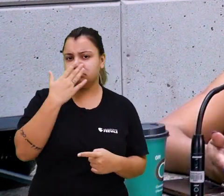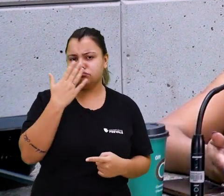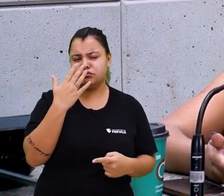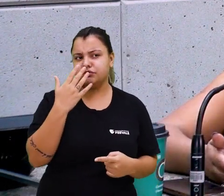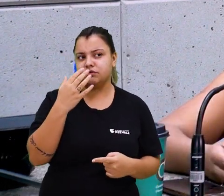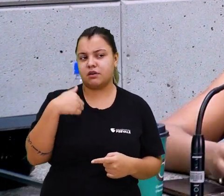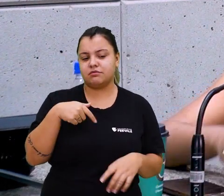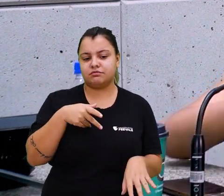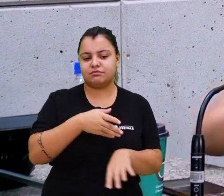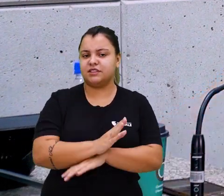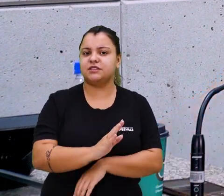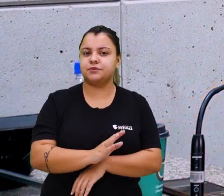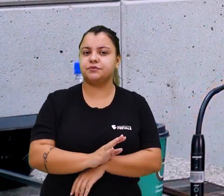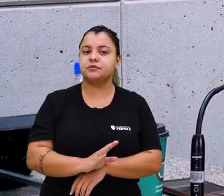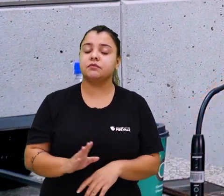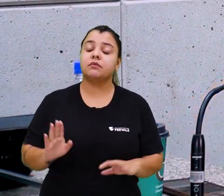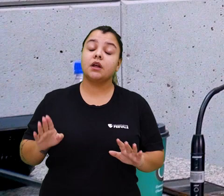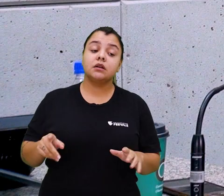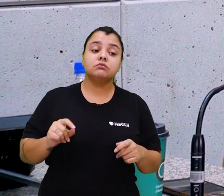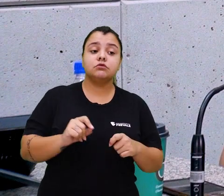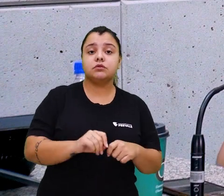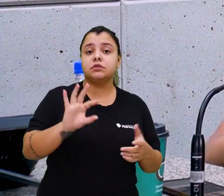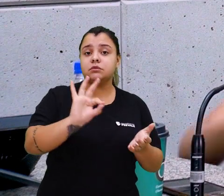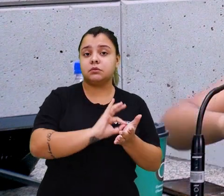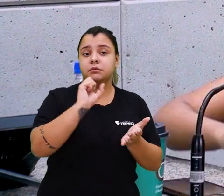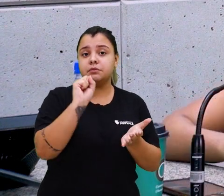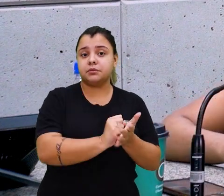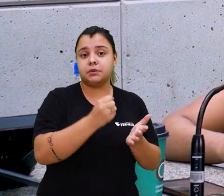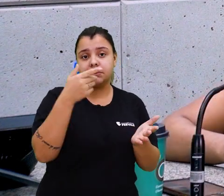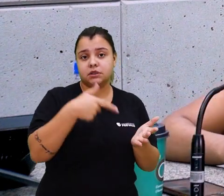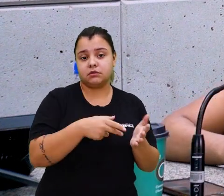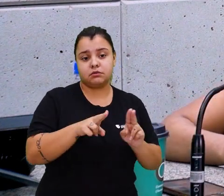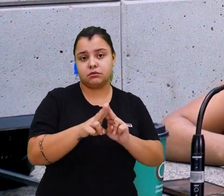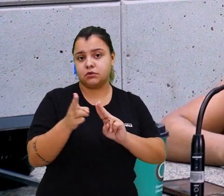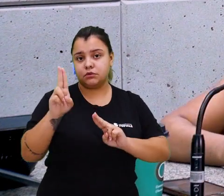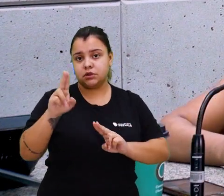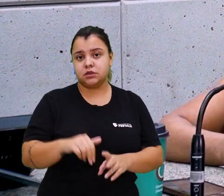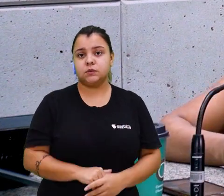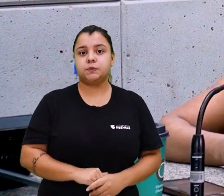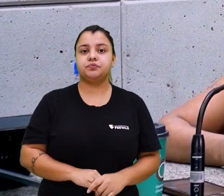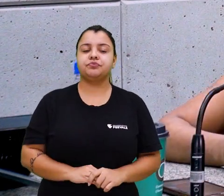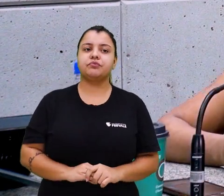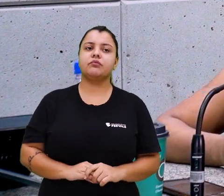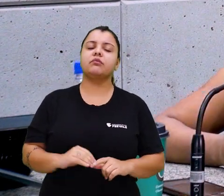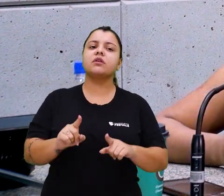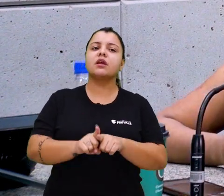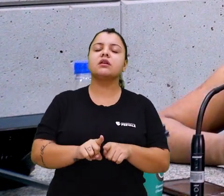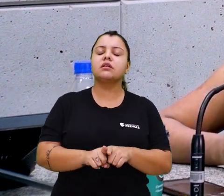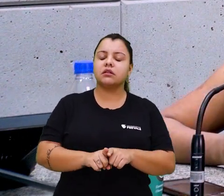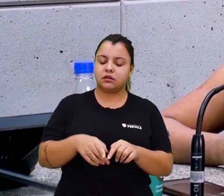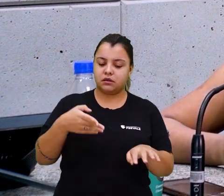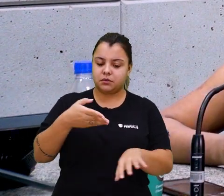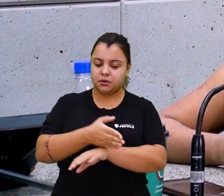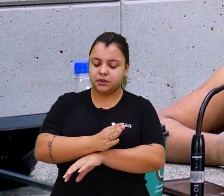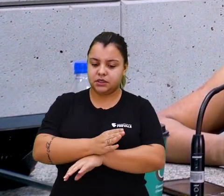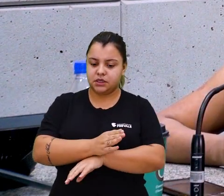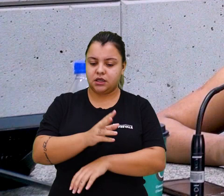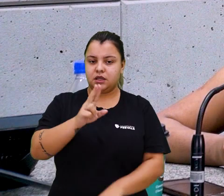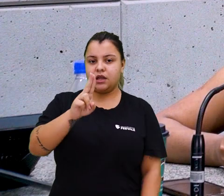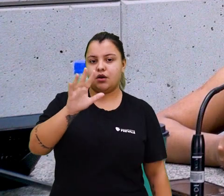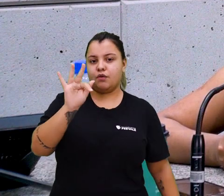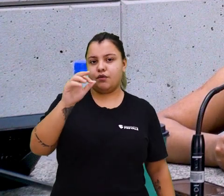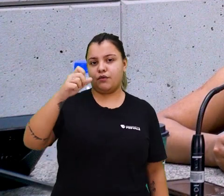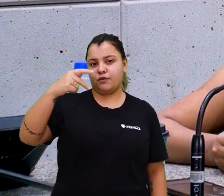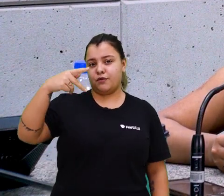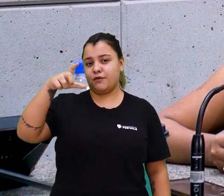passado e eu já tinha feito já tinha feito a minha matrícula na na Unisinos e também passei na na